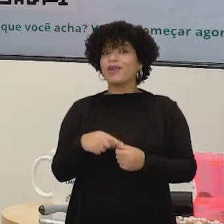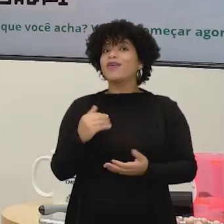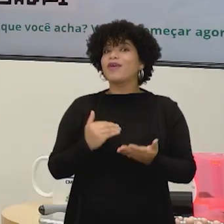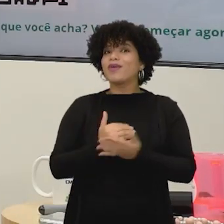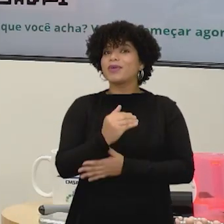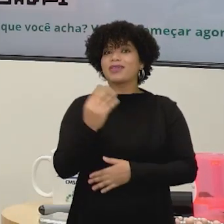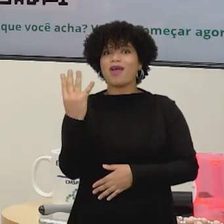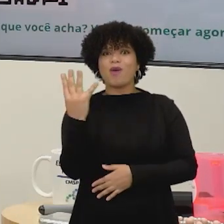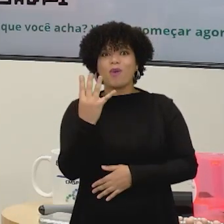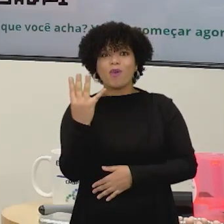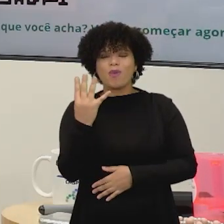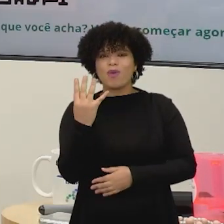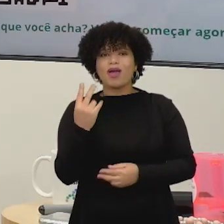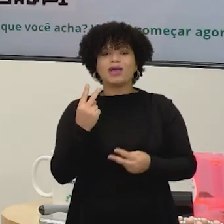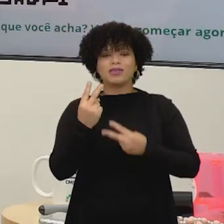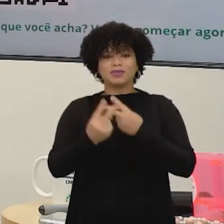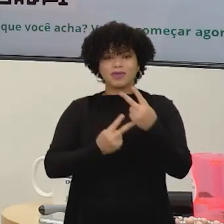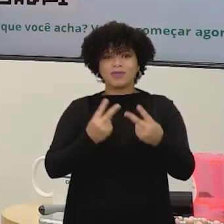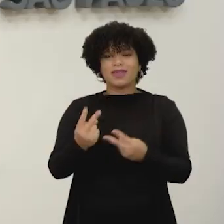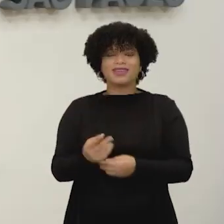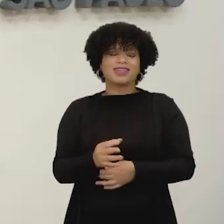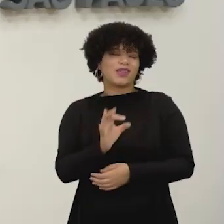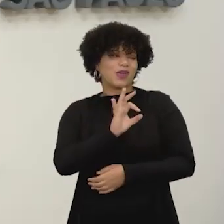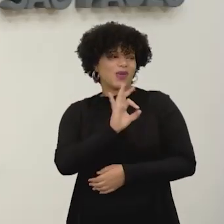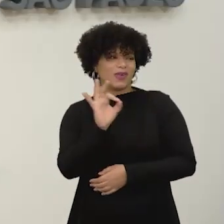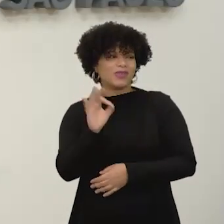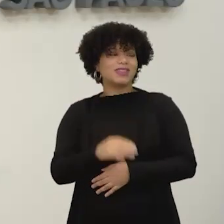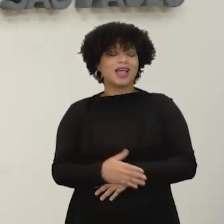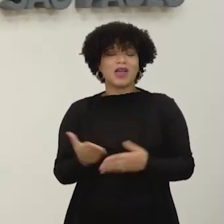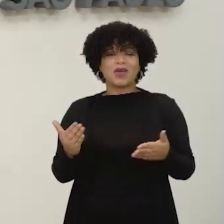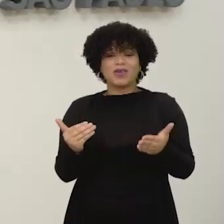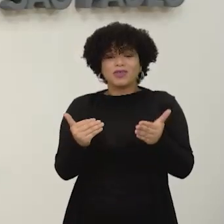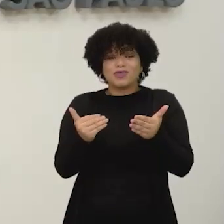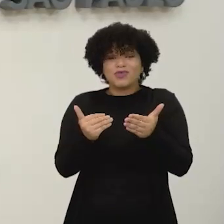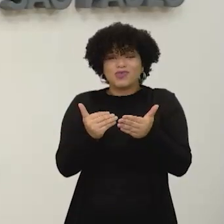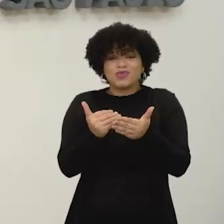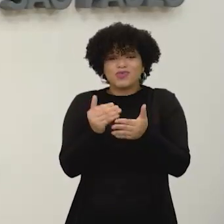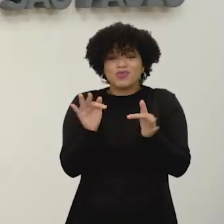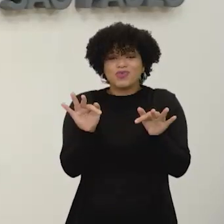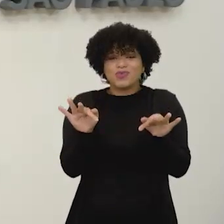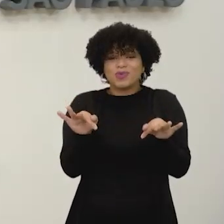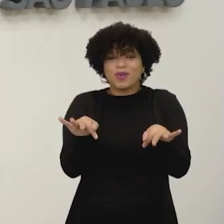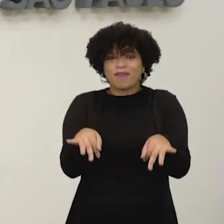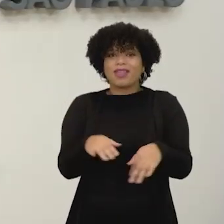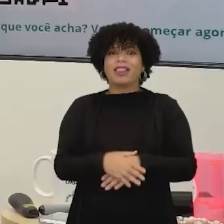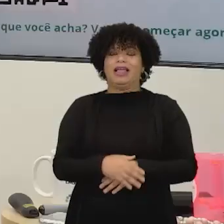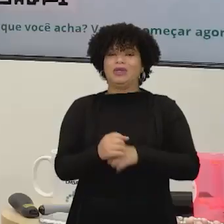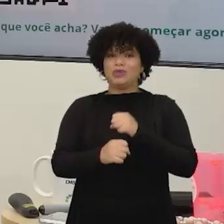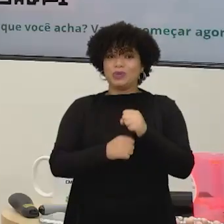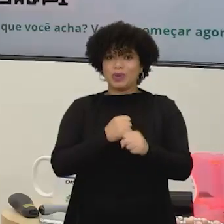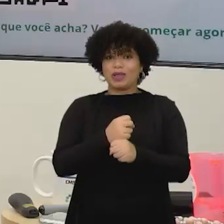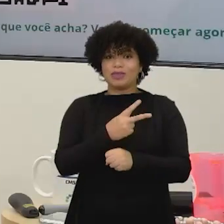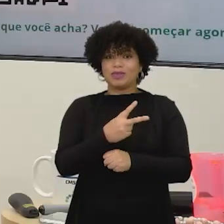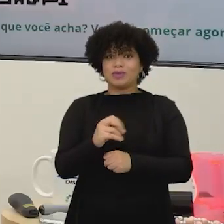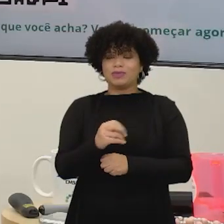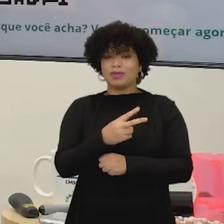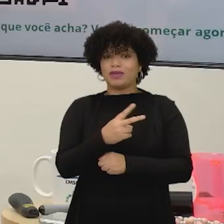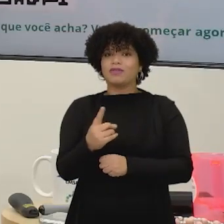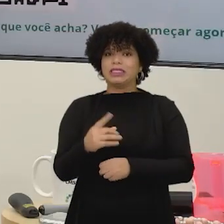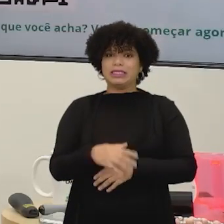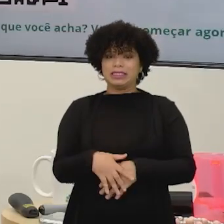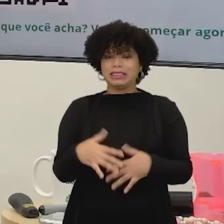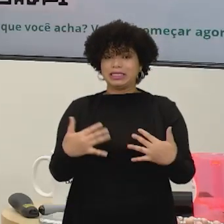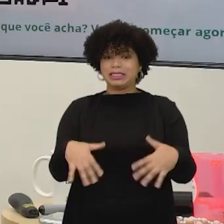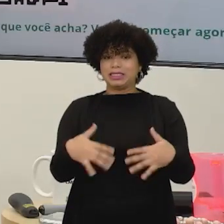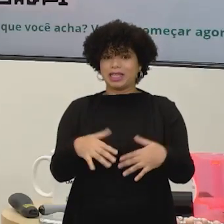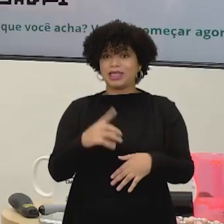4º bimestre. Olha que delícia. Já começando a reta final, gente. Reta final pro ano aí, ó. Logo, logo fechou o